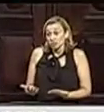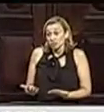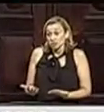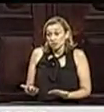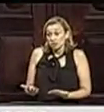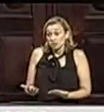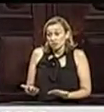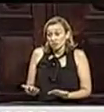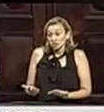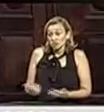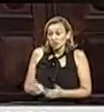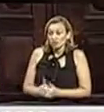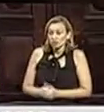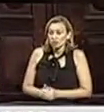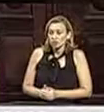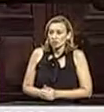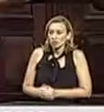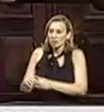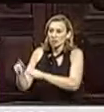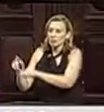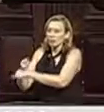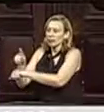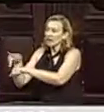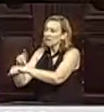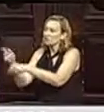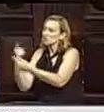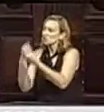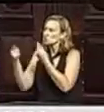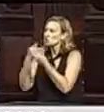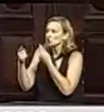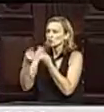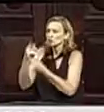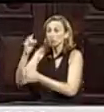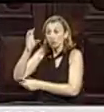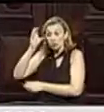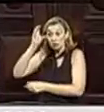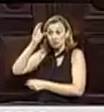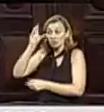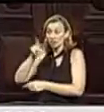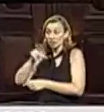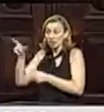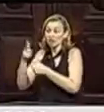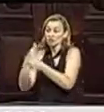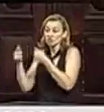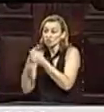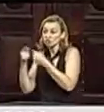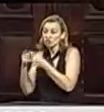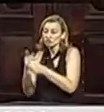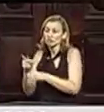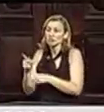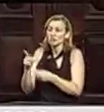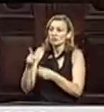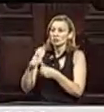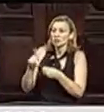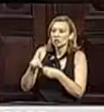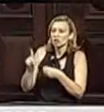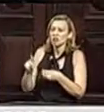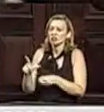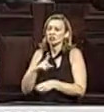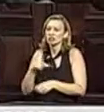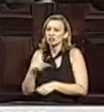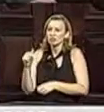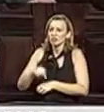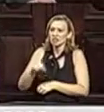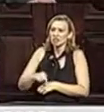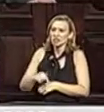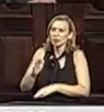A refinaria de Itaboraí está aí se discutindo uma parceria com os chineses, mas a cadeia produtiva do setor do petróleo, que tem aqui mais